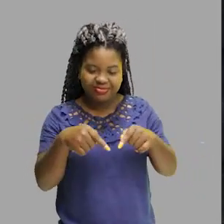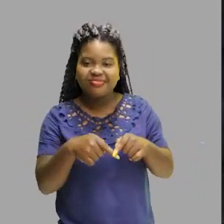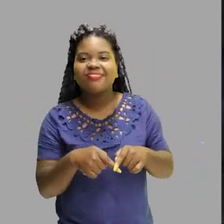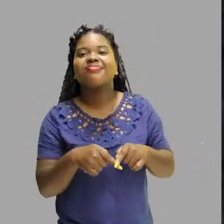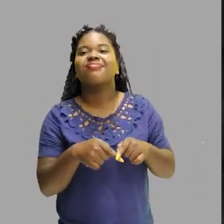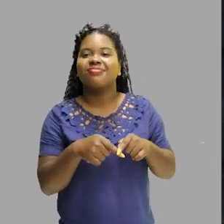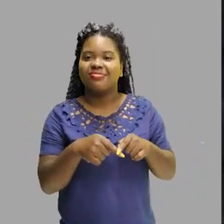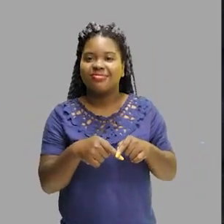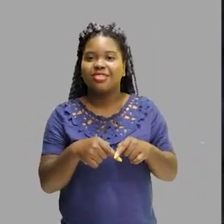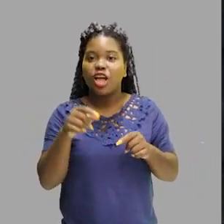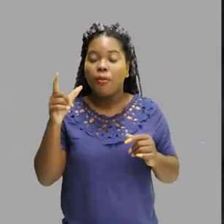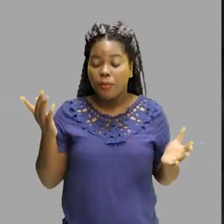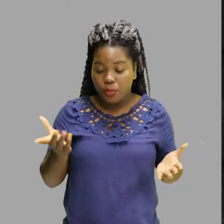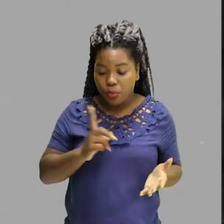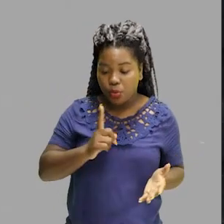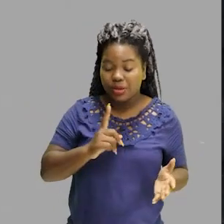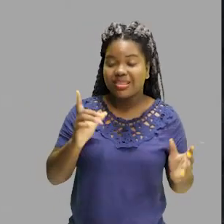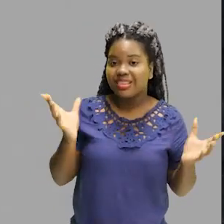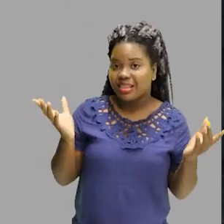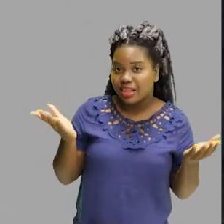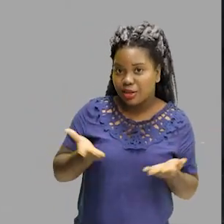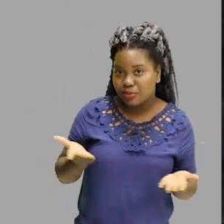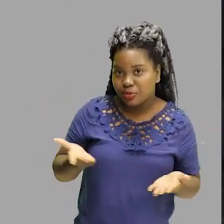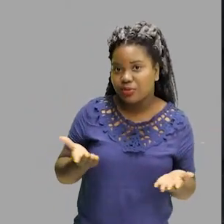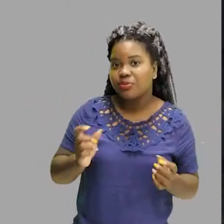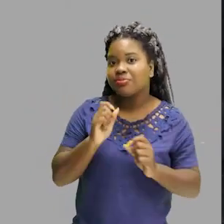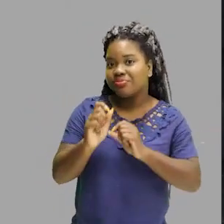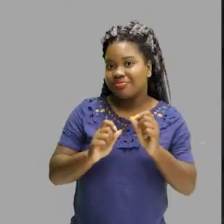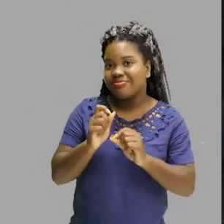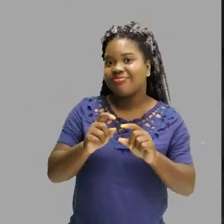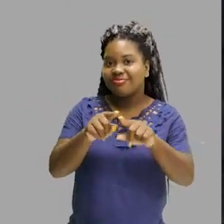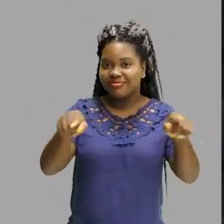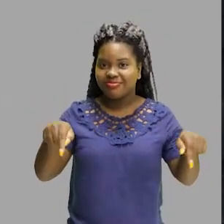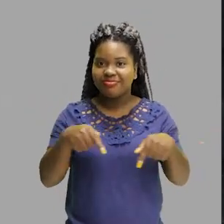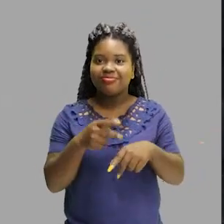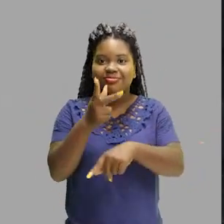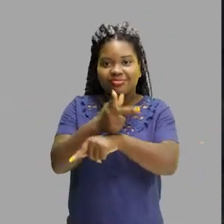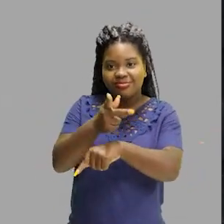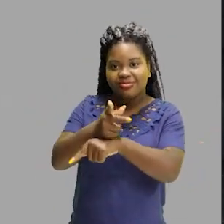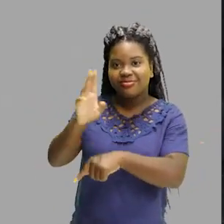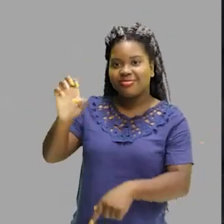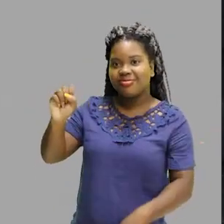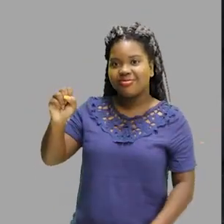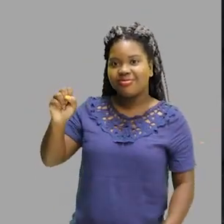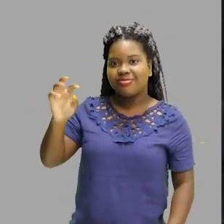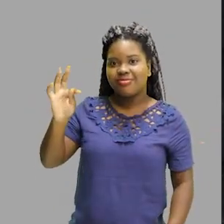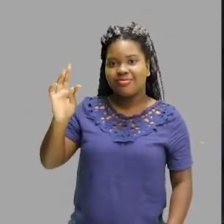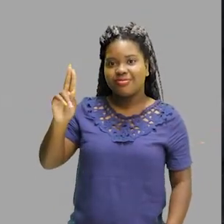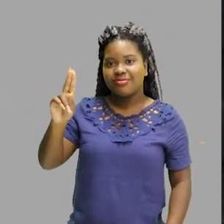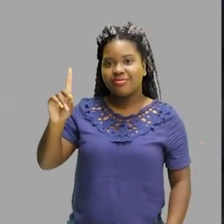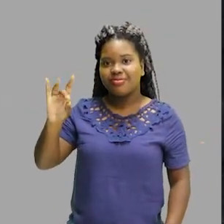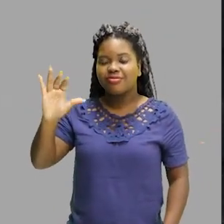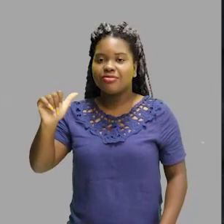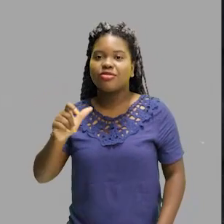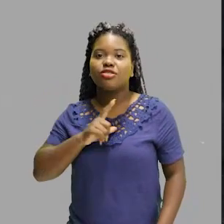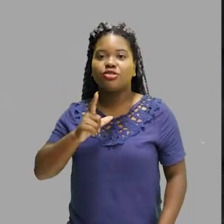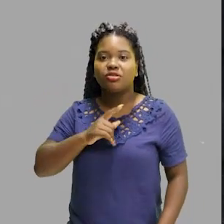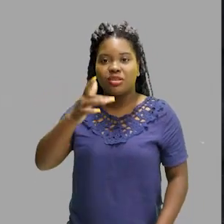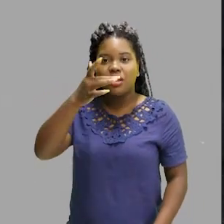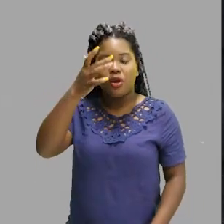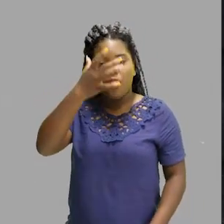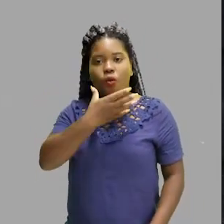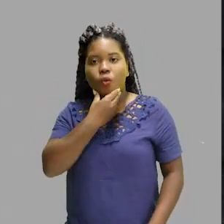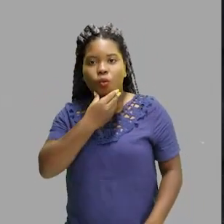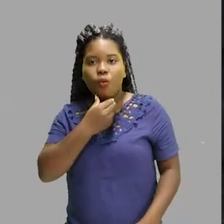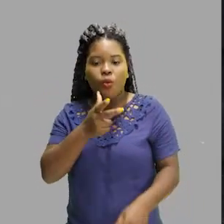um cameraman olhando para mim. Tem a minha coleguinha aqui, né? A minha colega aqui embaixo fazendo as libras. Tem outra pessoa ali me olhando. E às